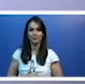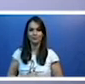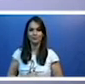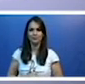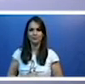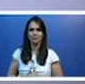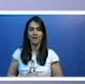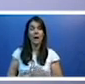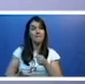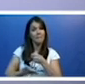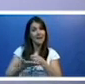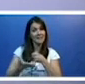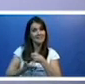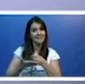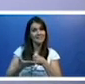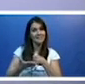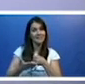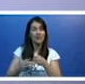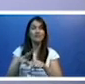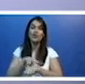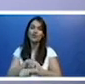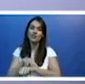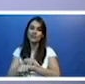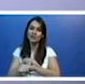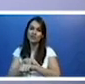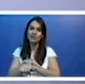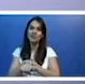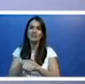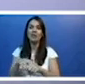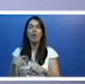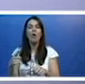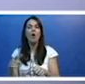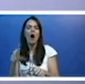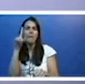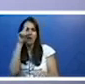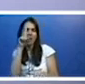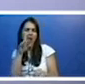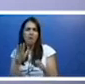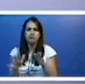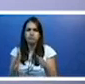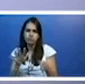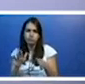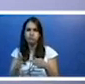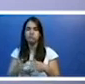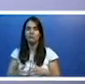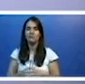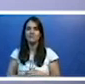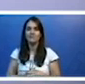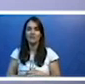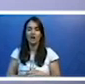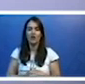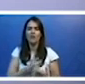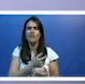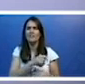se ela for básica, ela vai ficar na cor verde amarelada. Aqui eles colocaram várias quantidades de